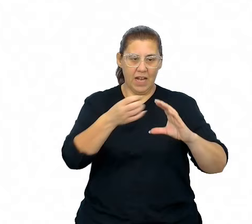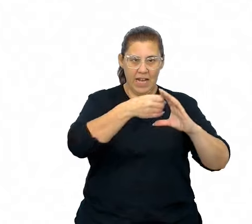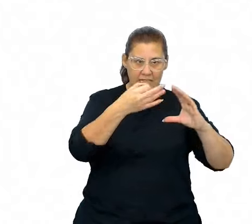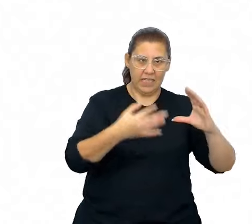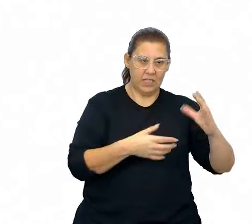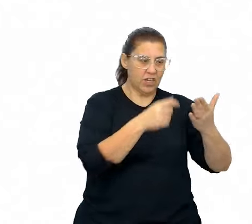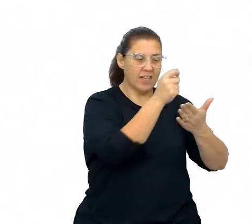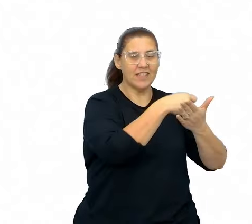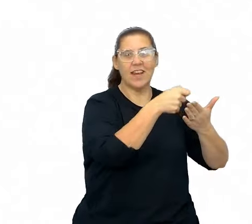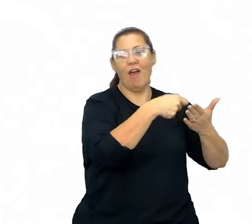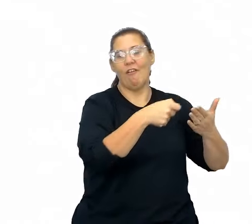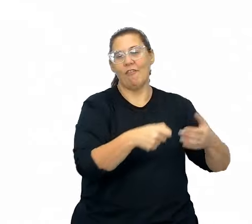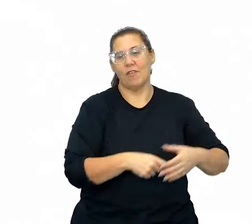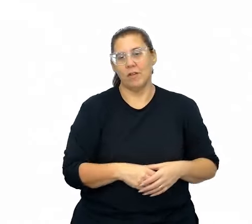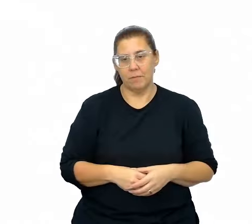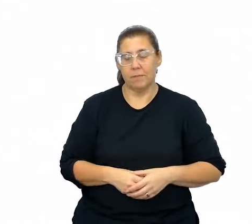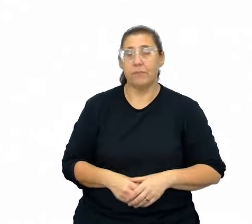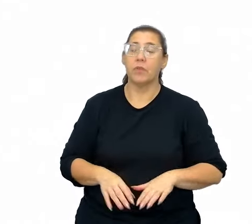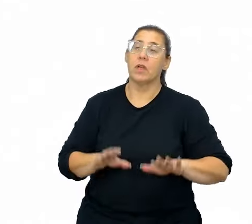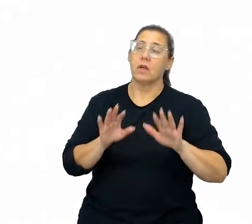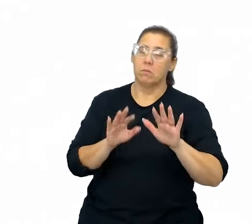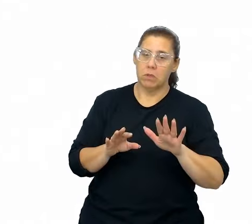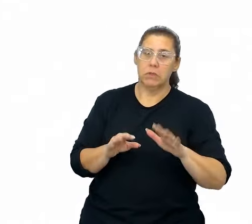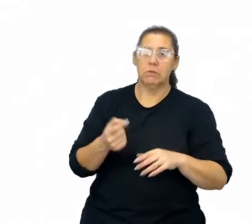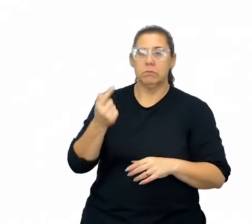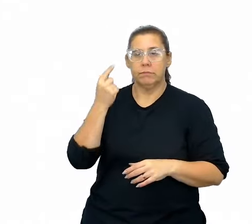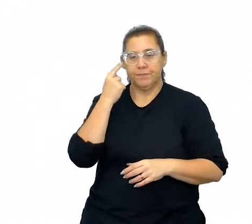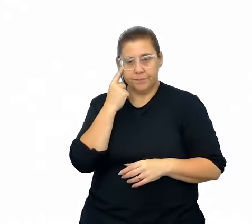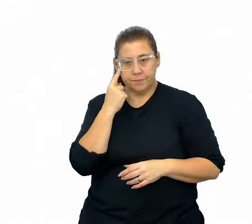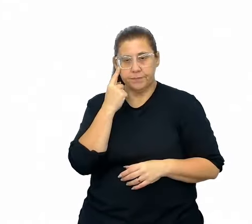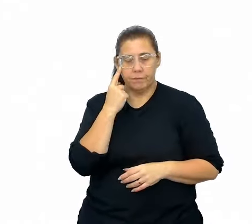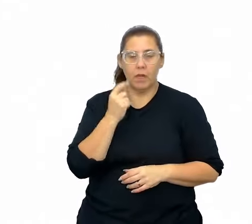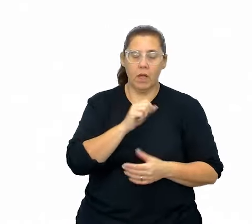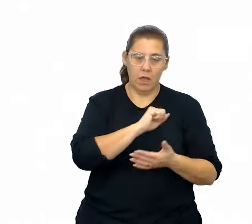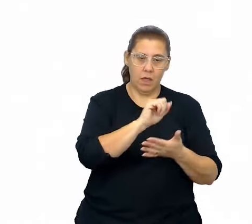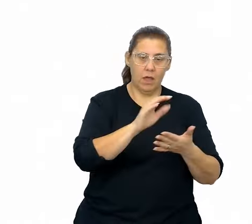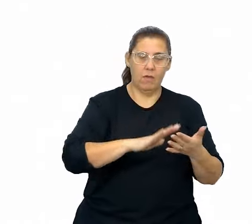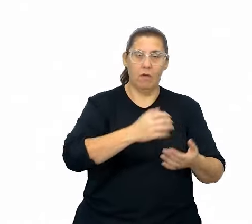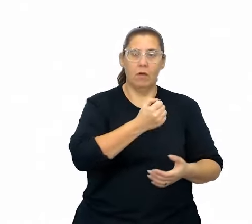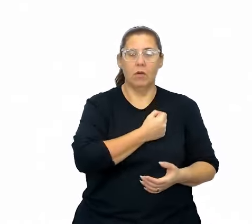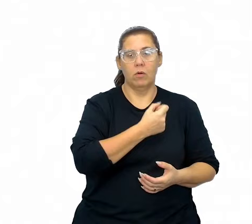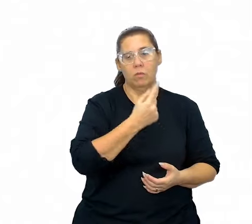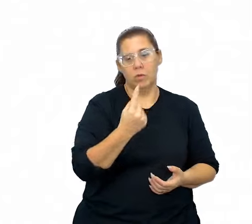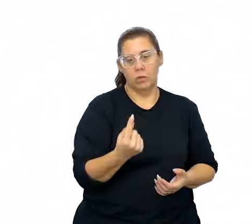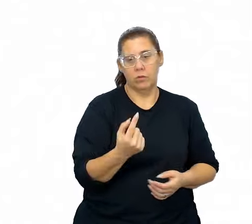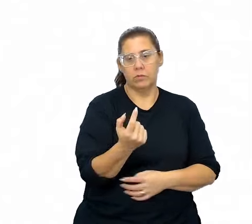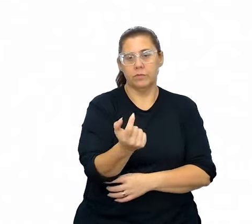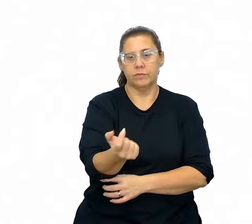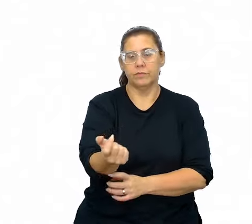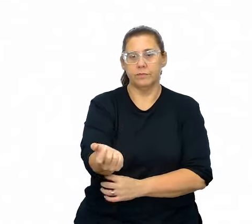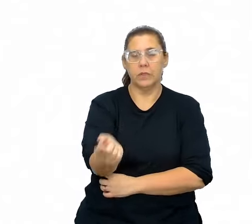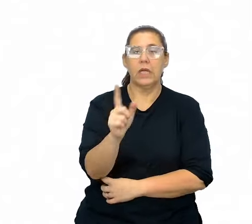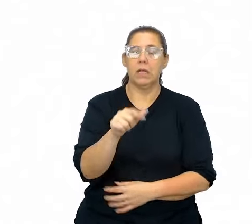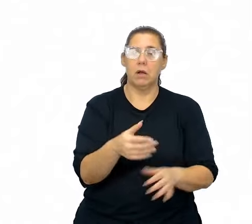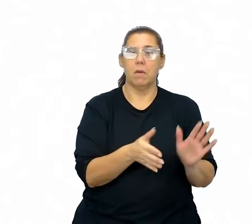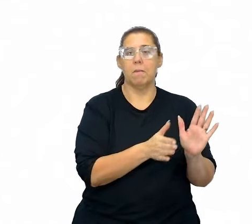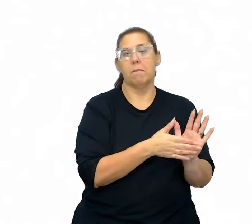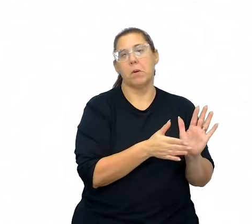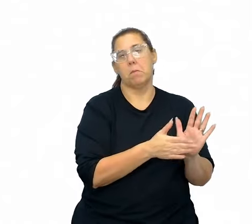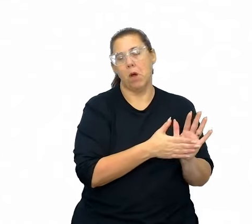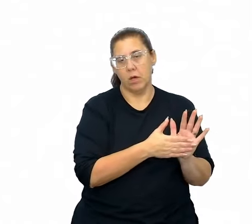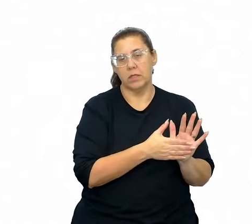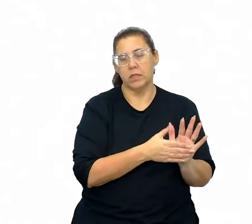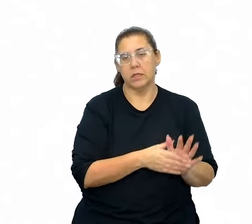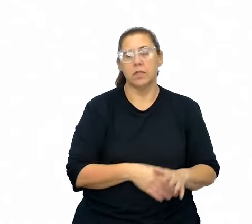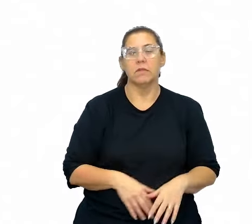dele. Aqui nós podemos constatar que a atividade 1, ela tem como proposta aproximar